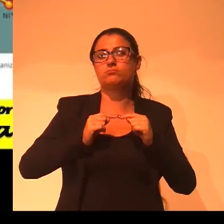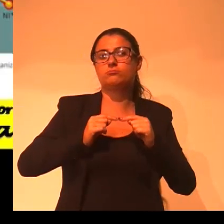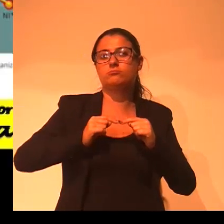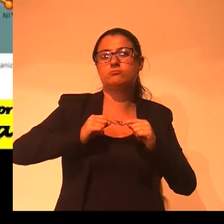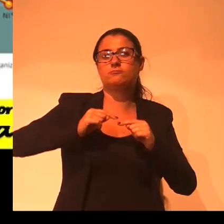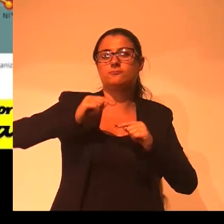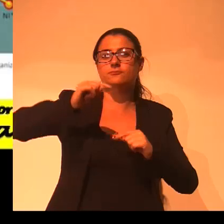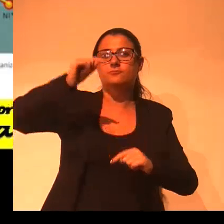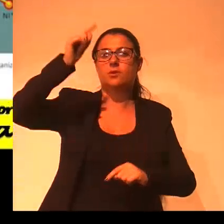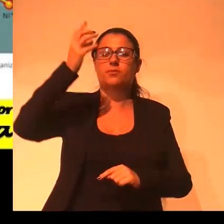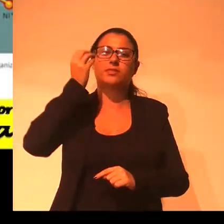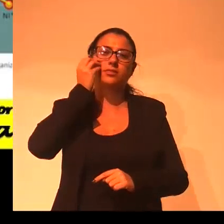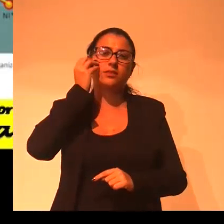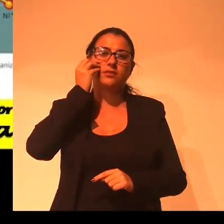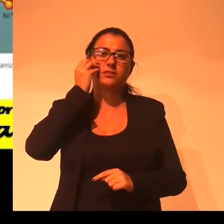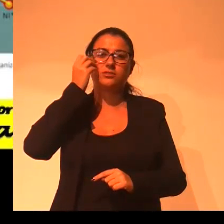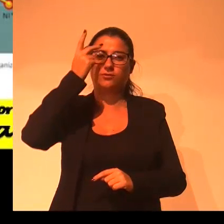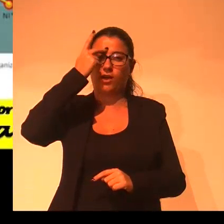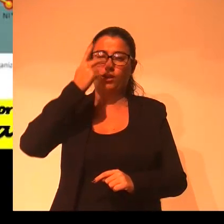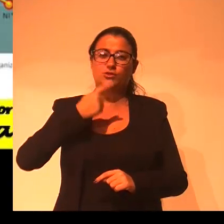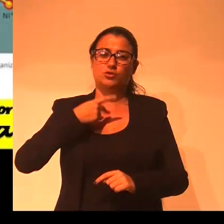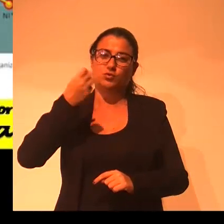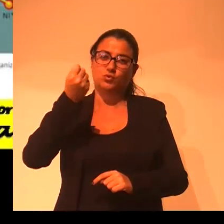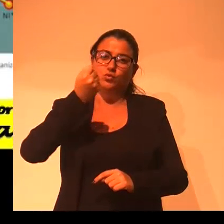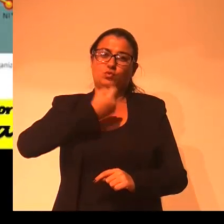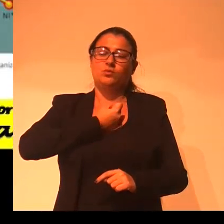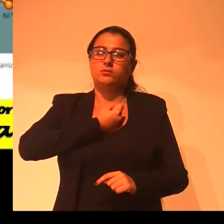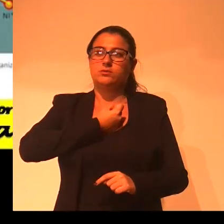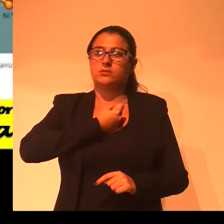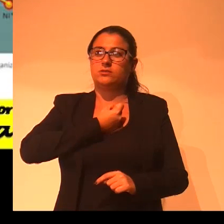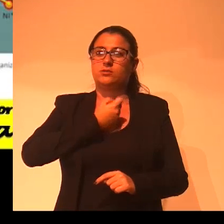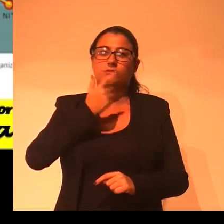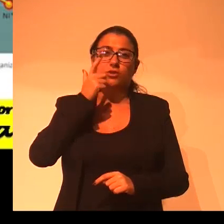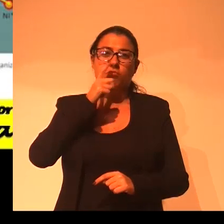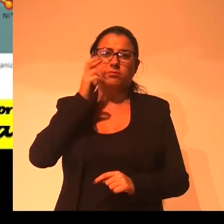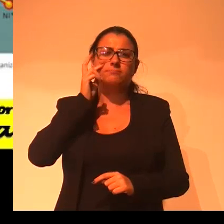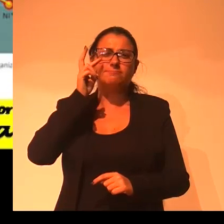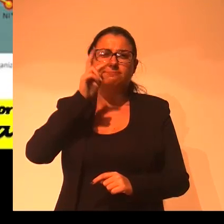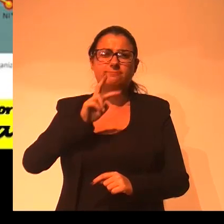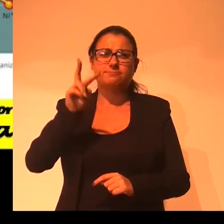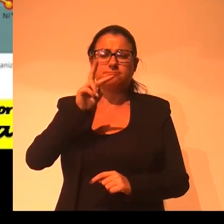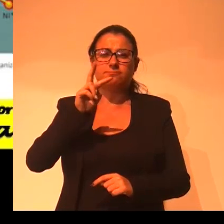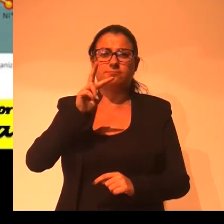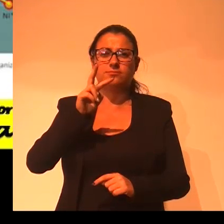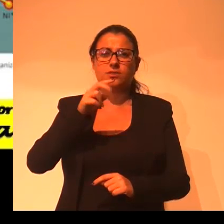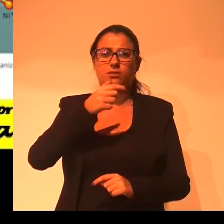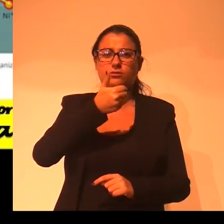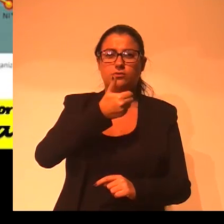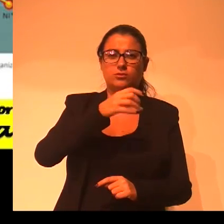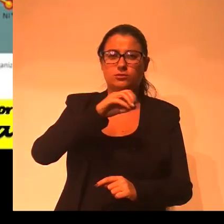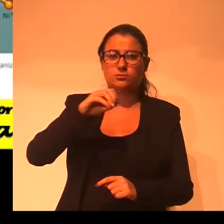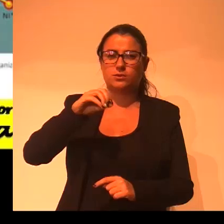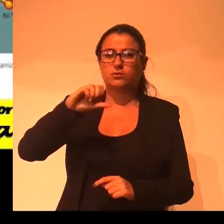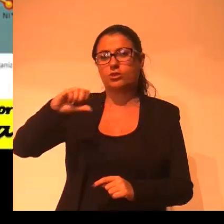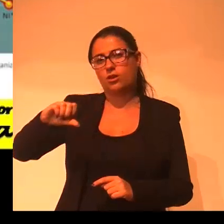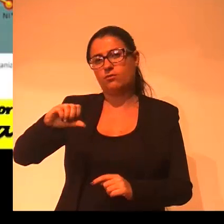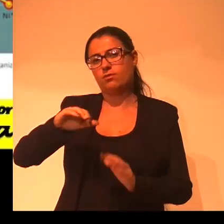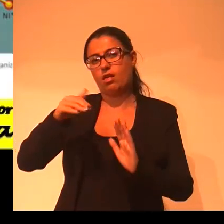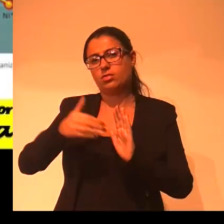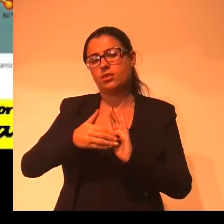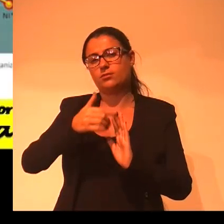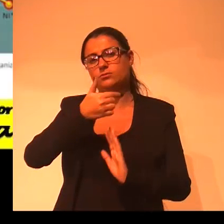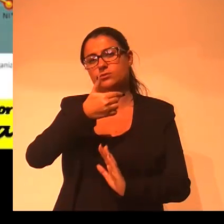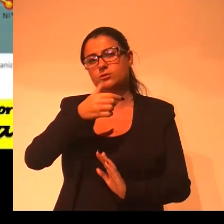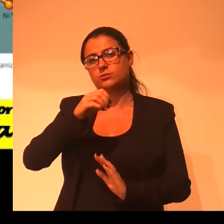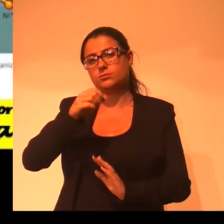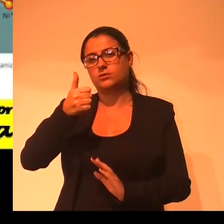da tentativa de suicídio. Então a gente consegue visualizar que de 2009 para 2014, pasmem, hein, a gente teve um